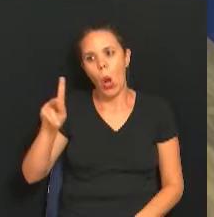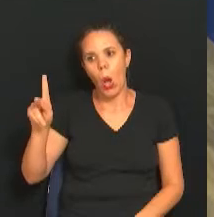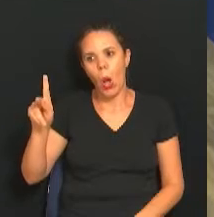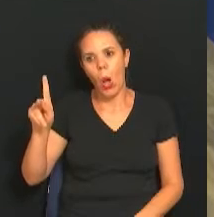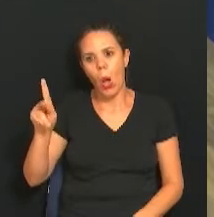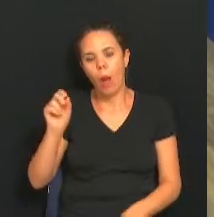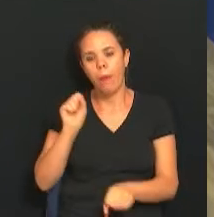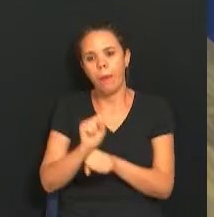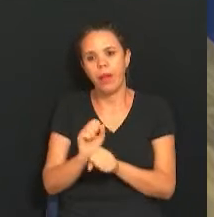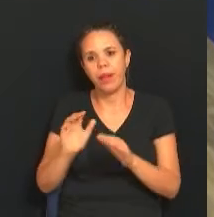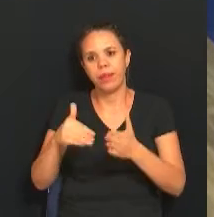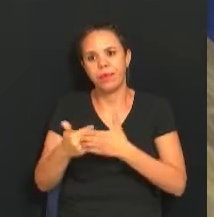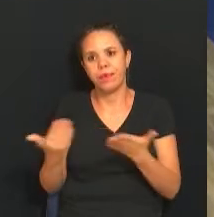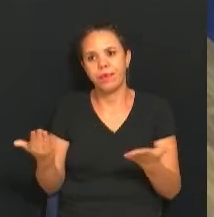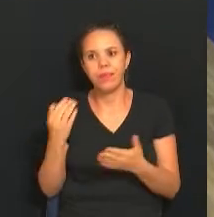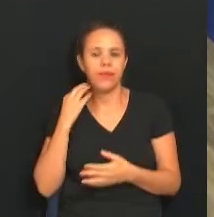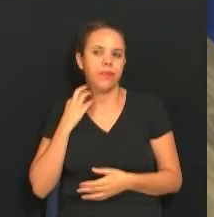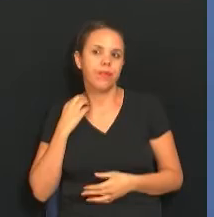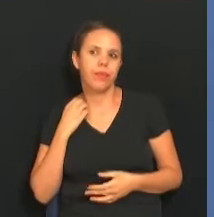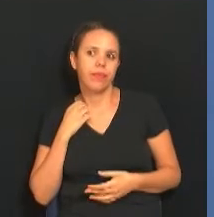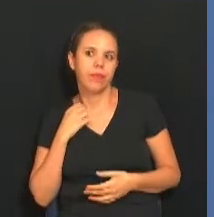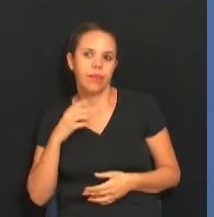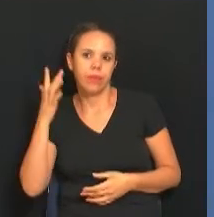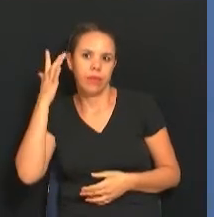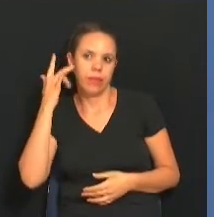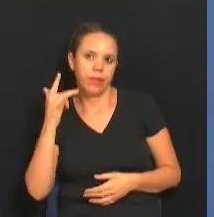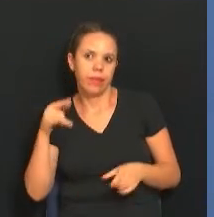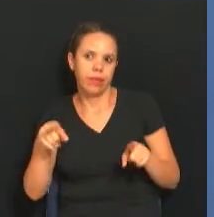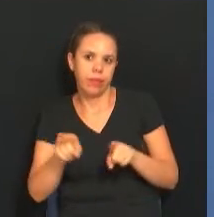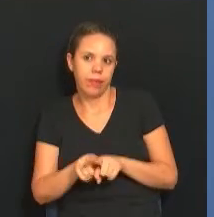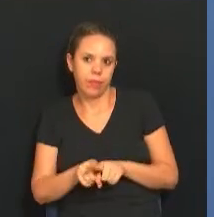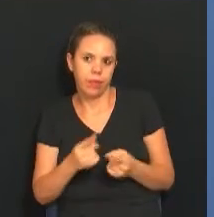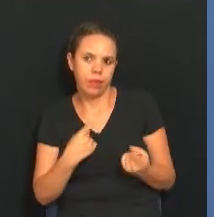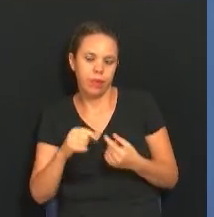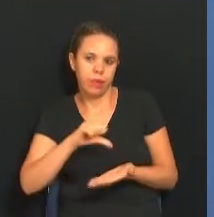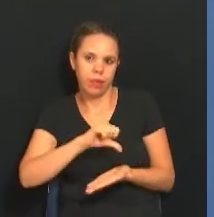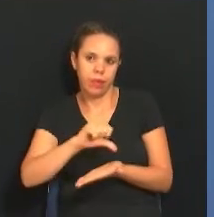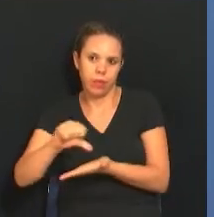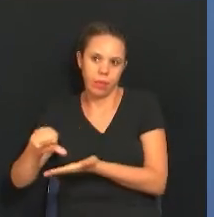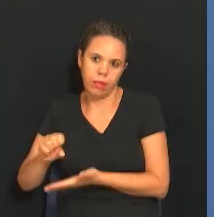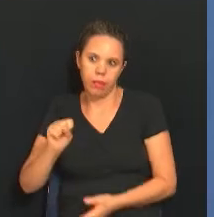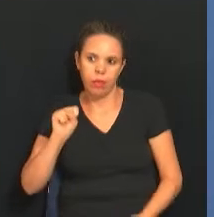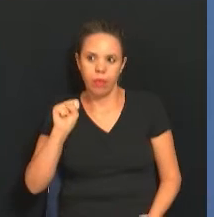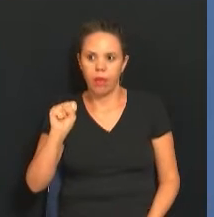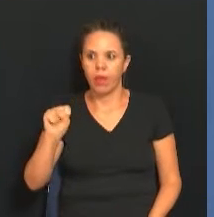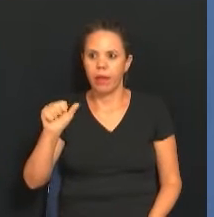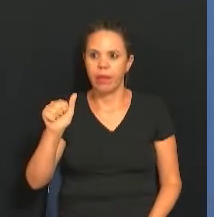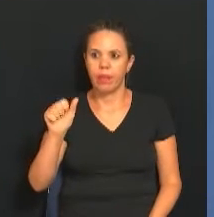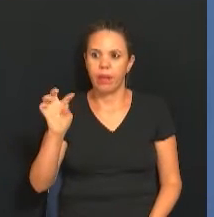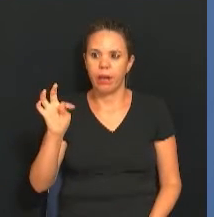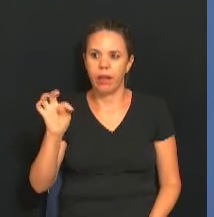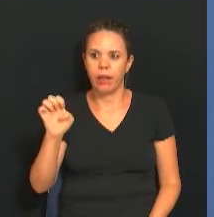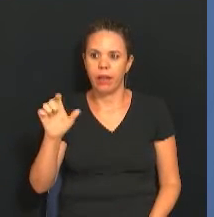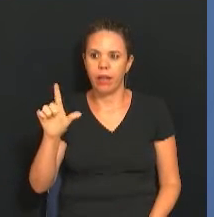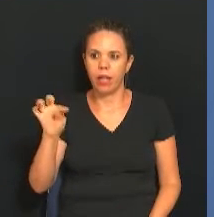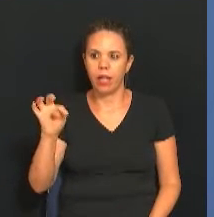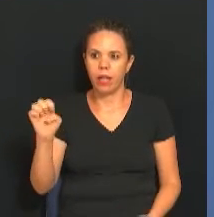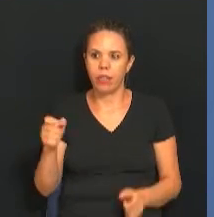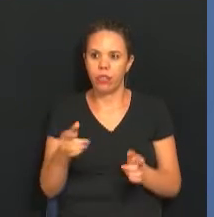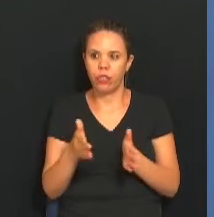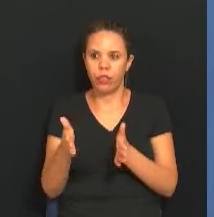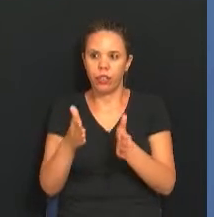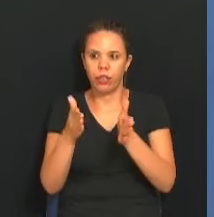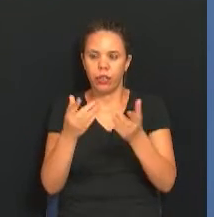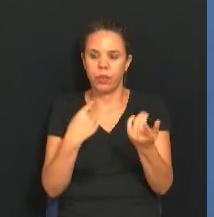isso olha já começou hoje vai hoje e amanhã ali na região do Jardim Satélite Íris então é um trecho